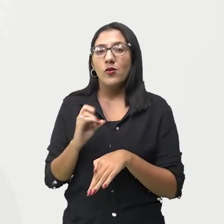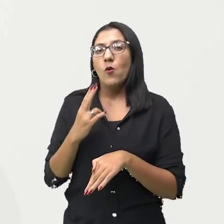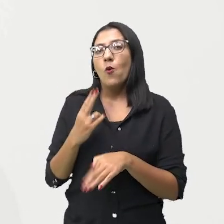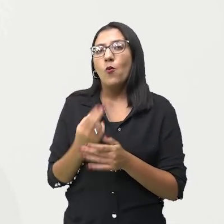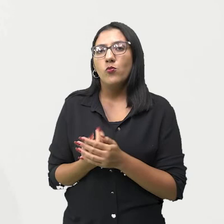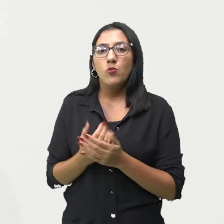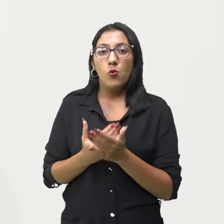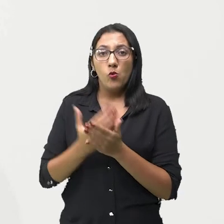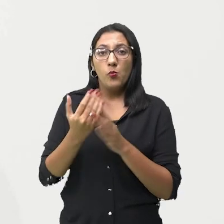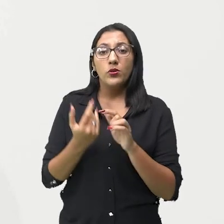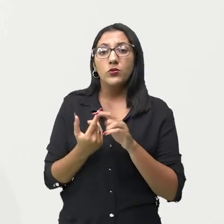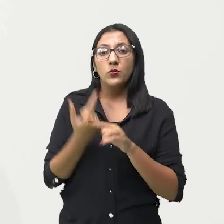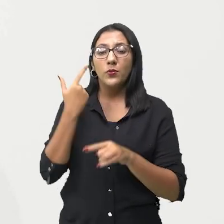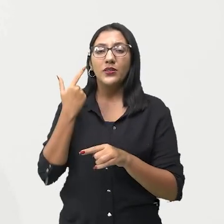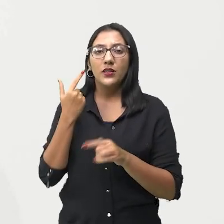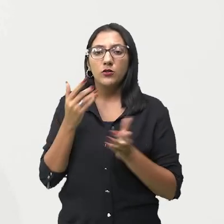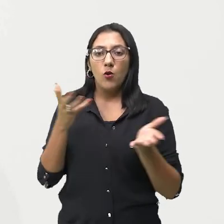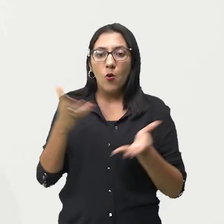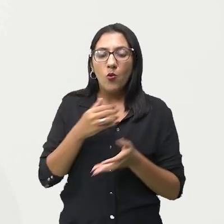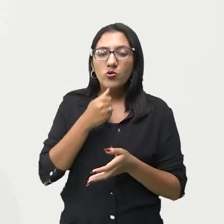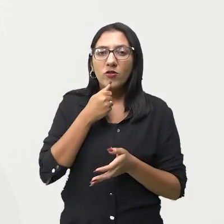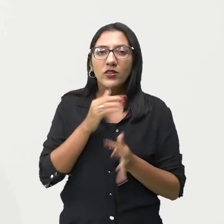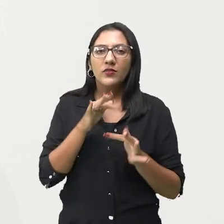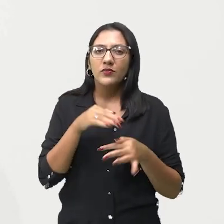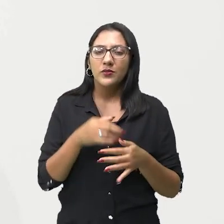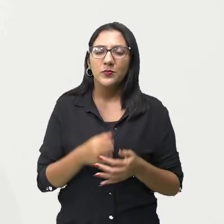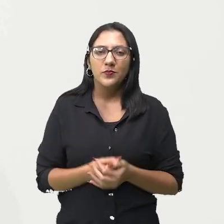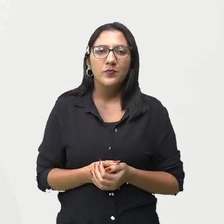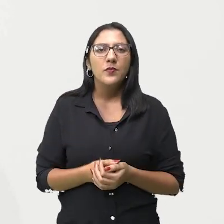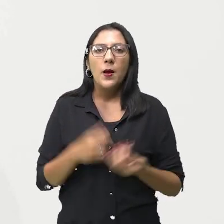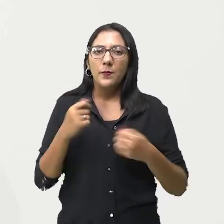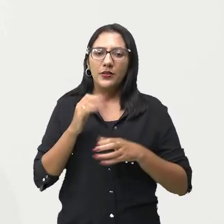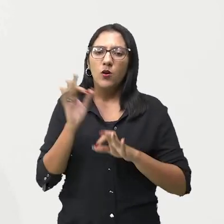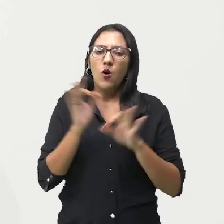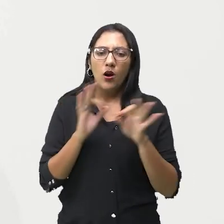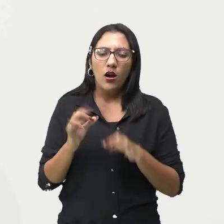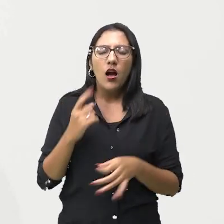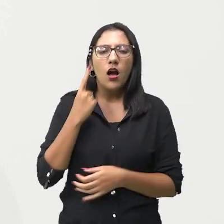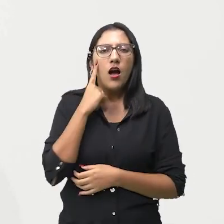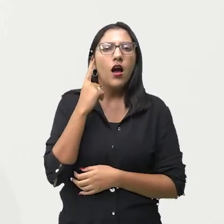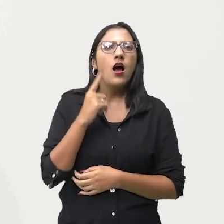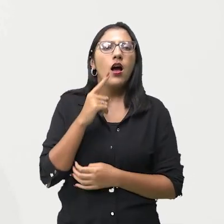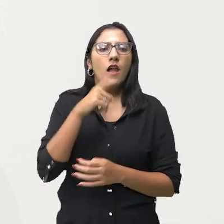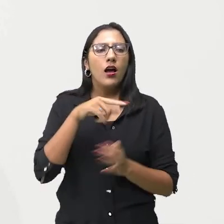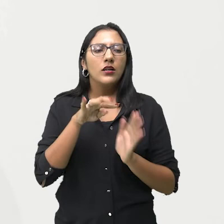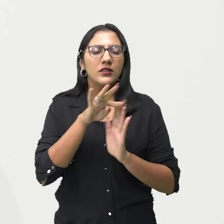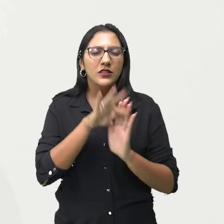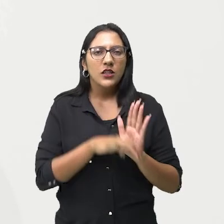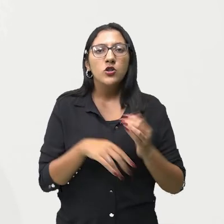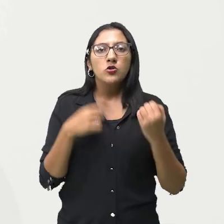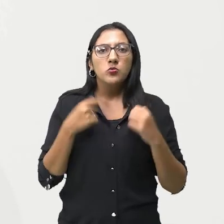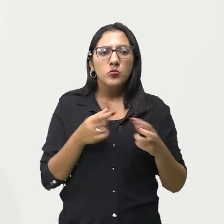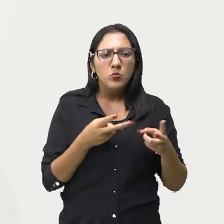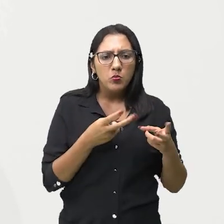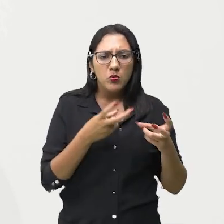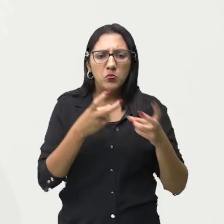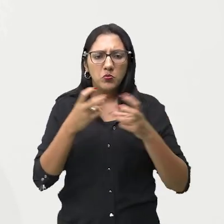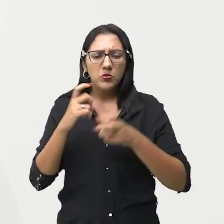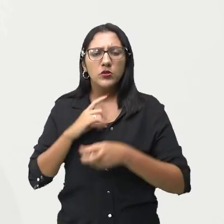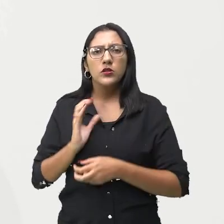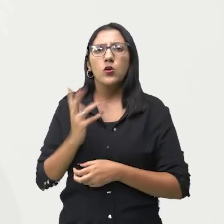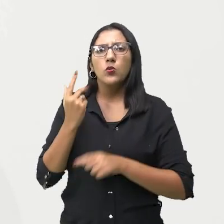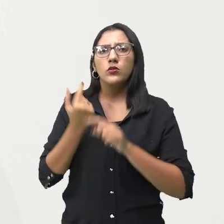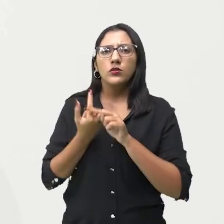imperfeito. Então, isso me ajuda realmente a definir, esse texto nos mostra fatos que aconteceram